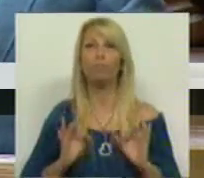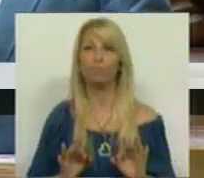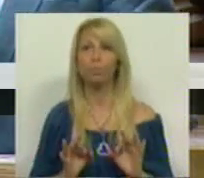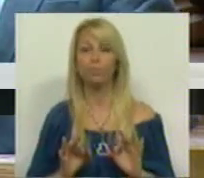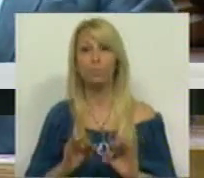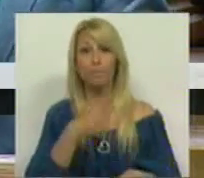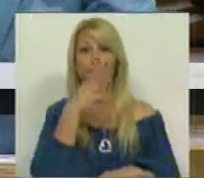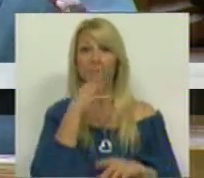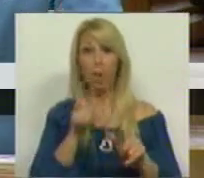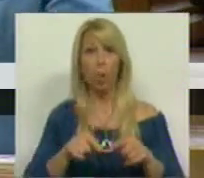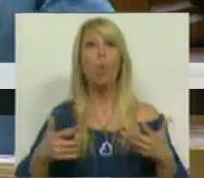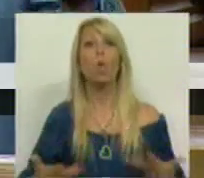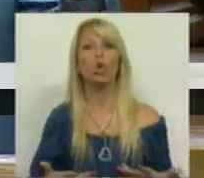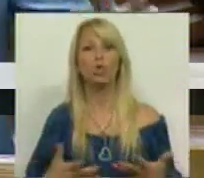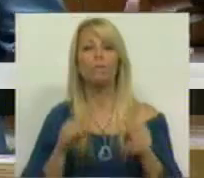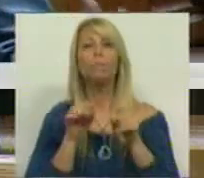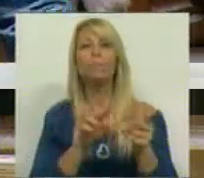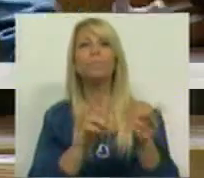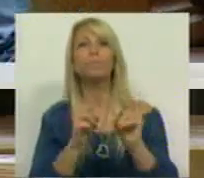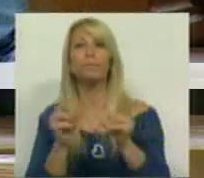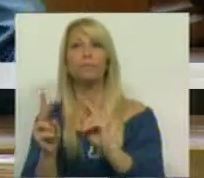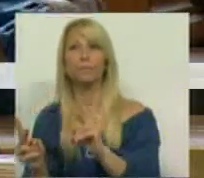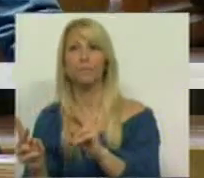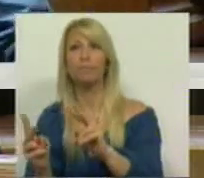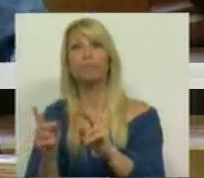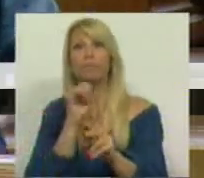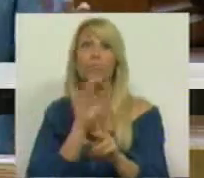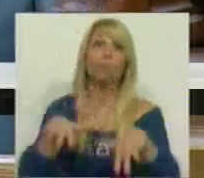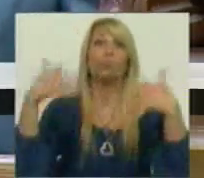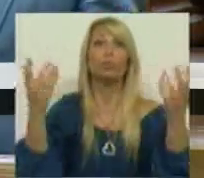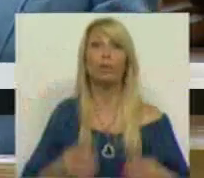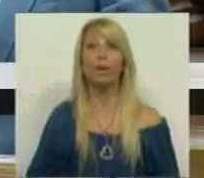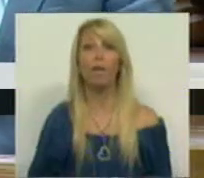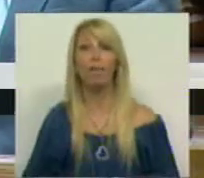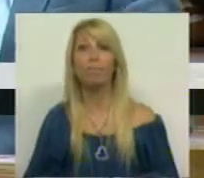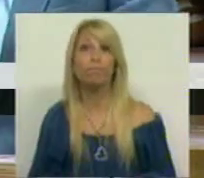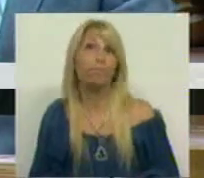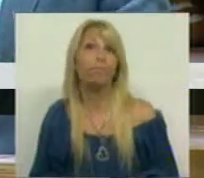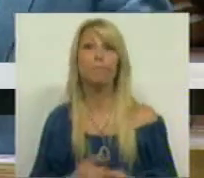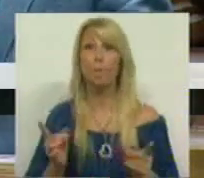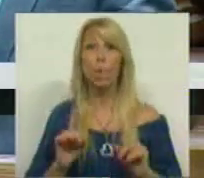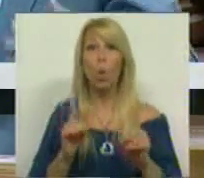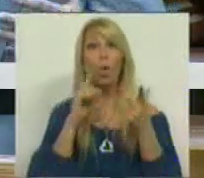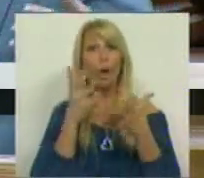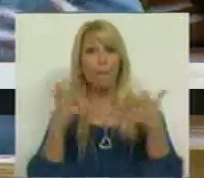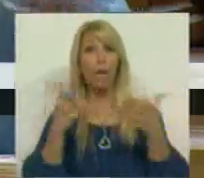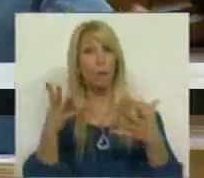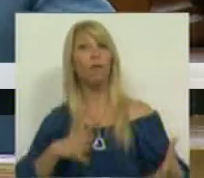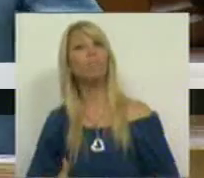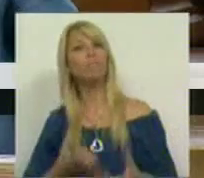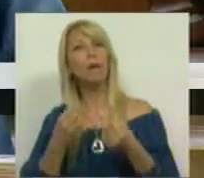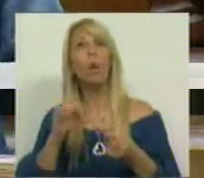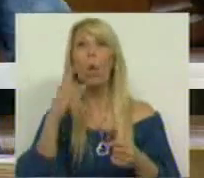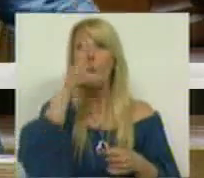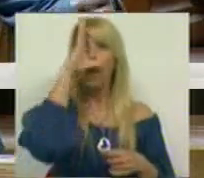A argumentação de hoje é que este é o retificativo possível. Não é aquele que a maioria desejaria, não é aquele que o